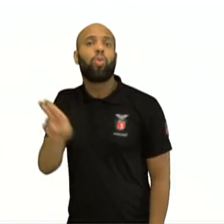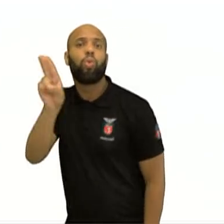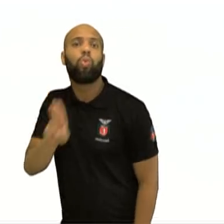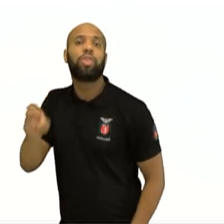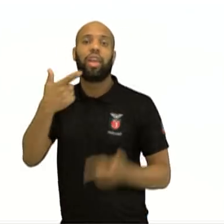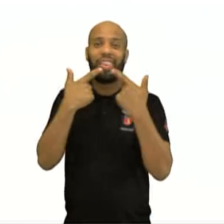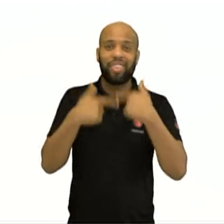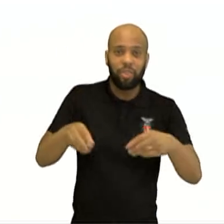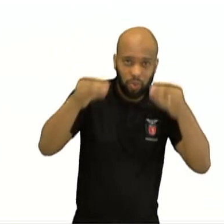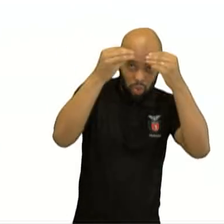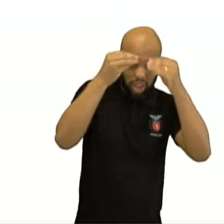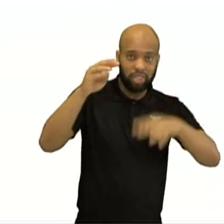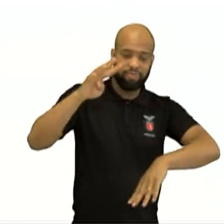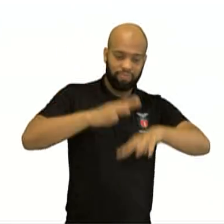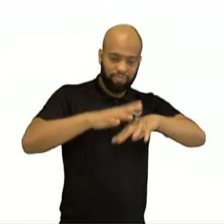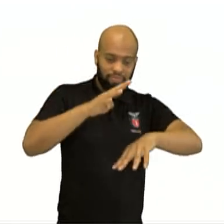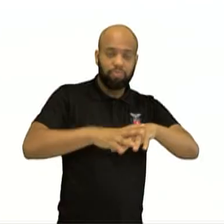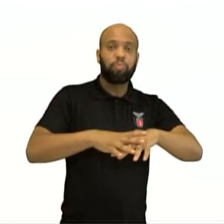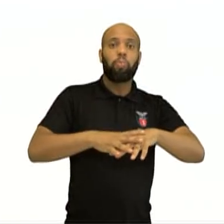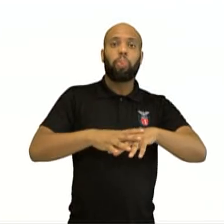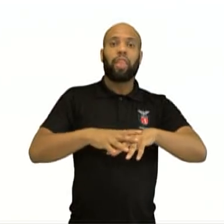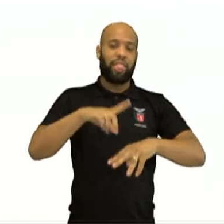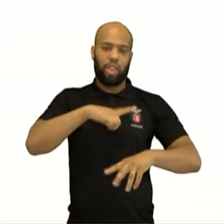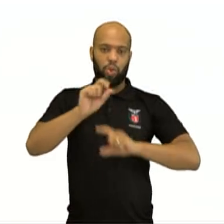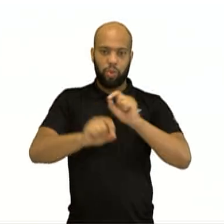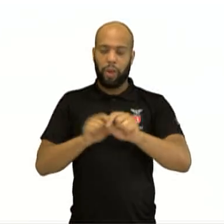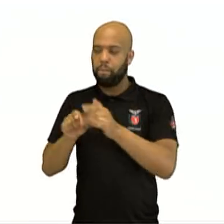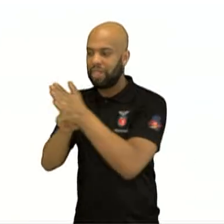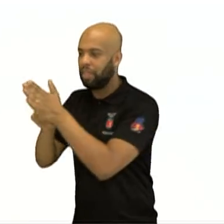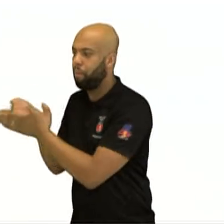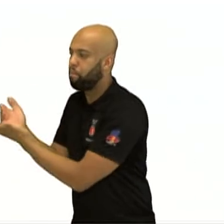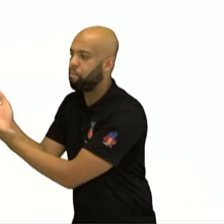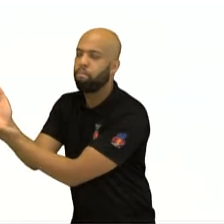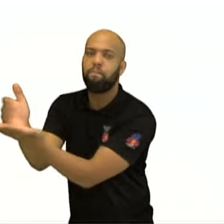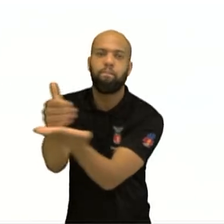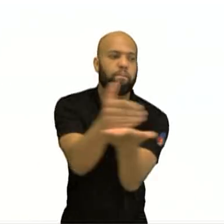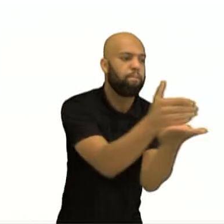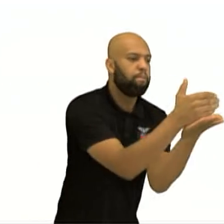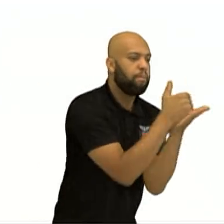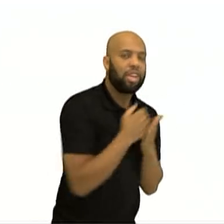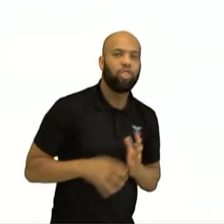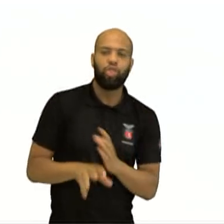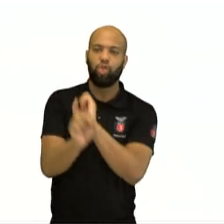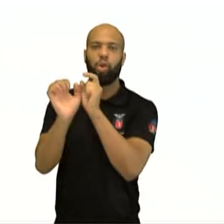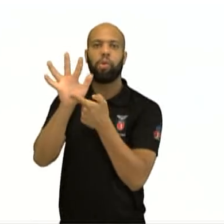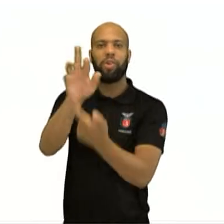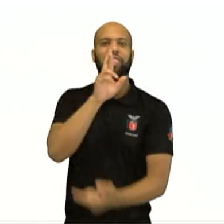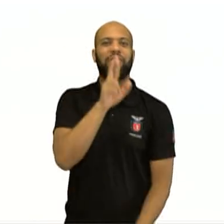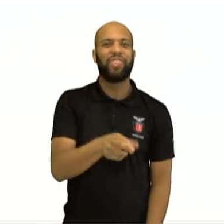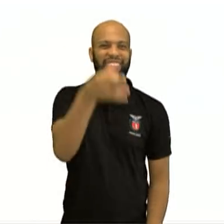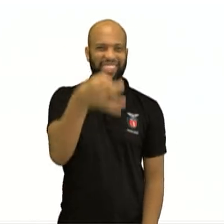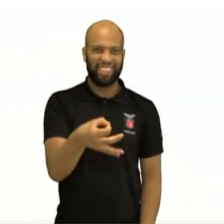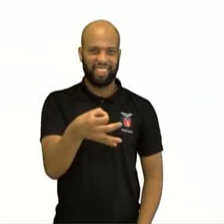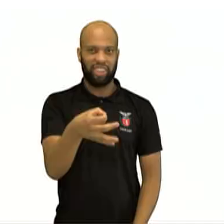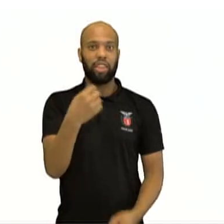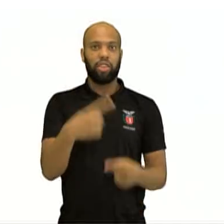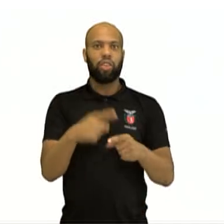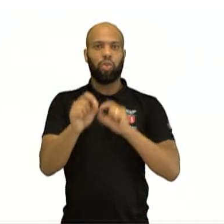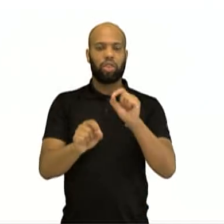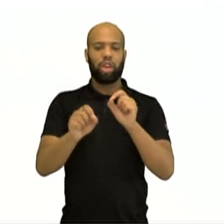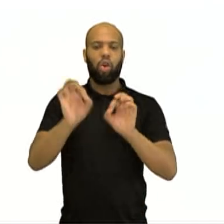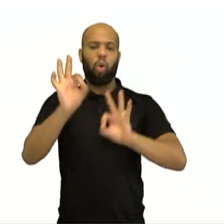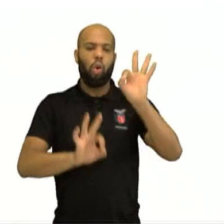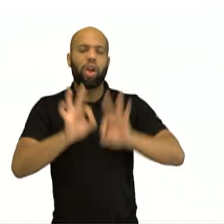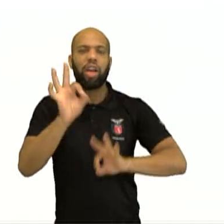a linguagem matemática, a ideia da matematização para a exposição dos seus resultados. Formulação e